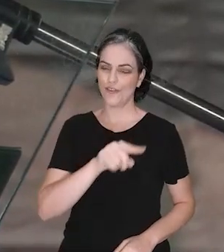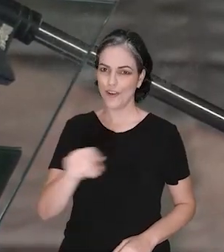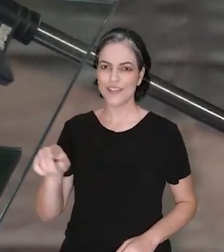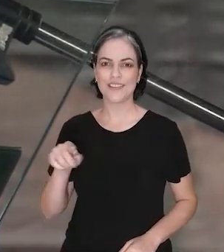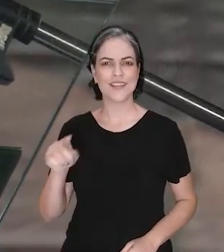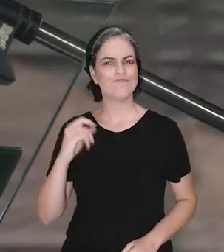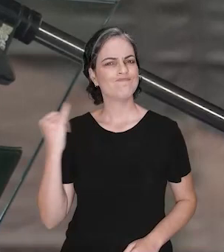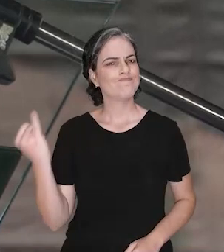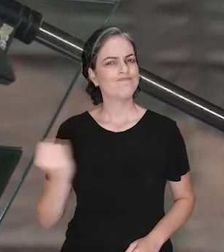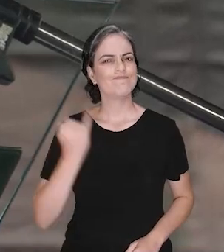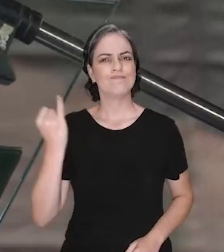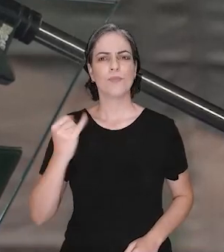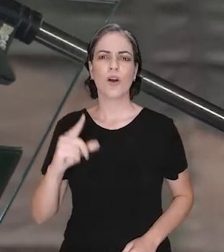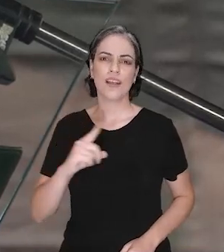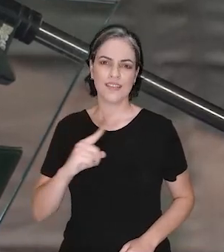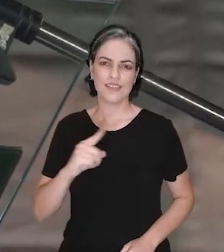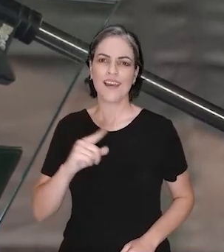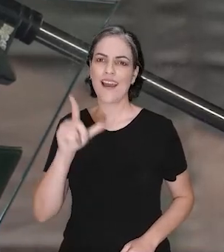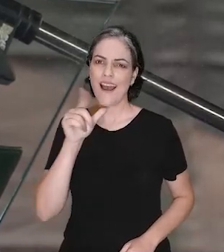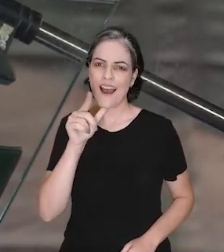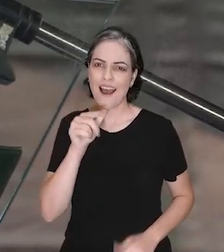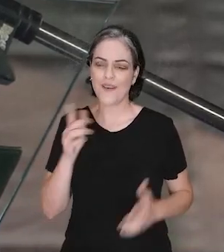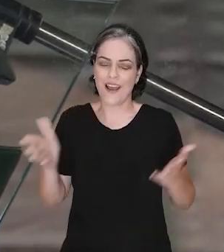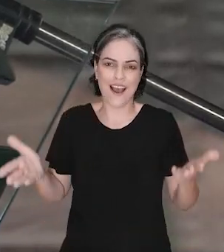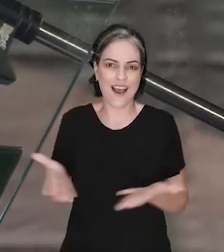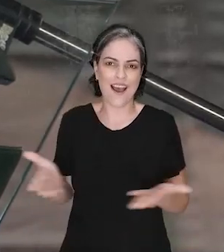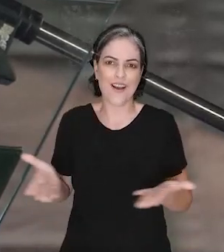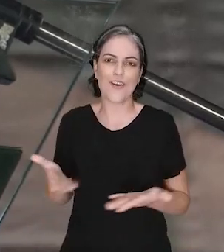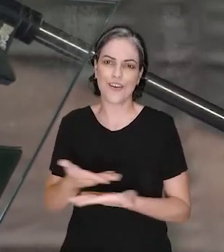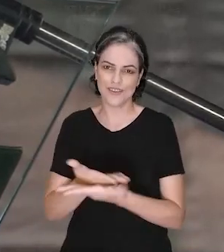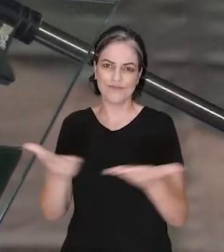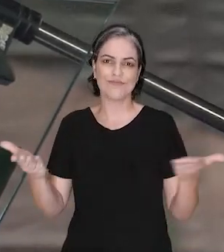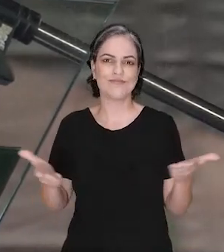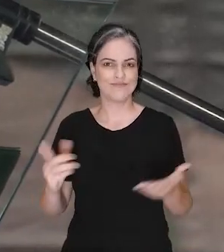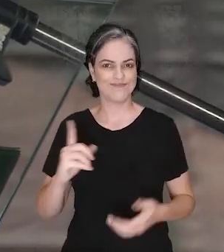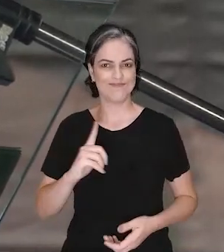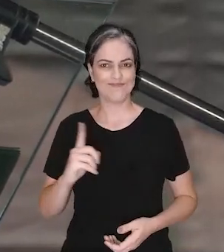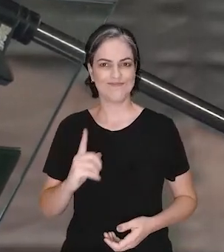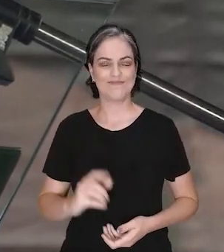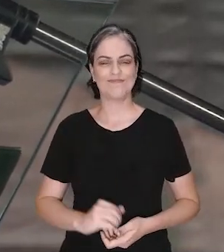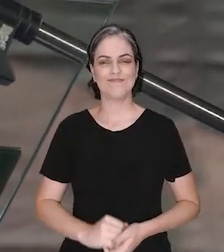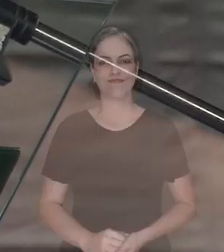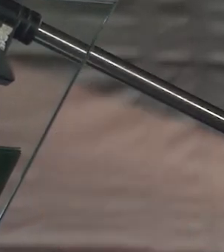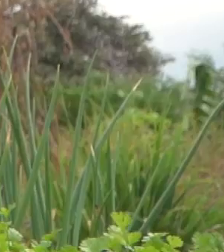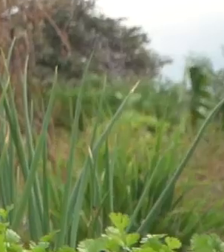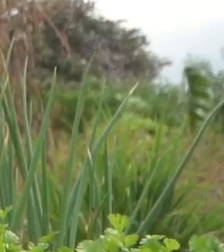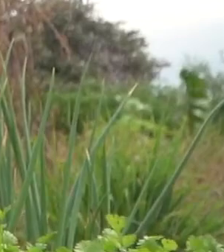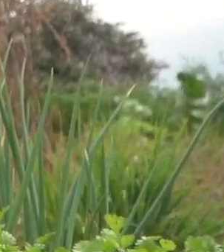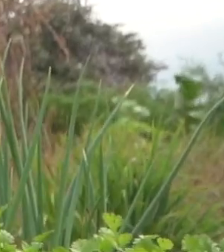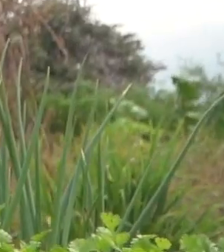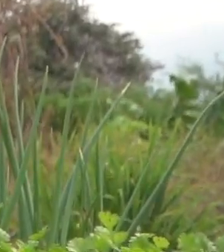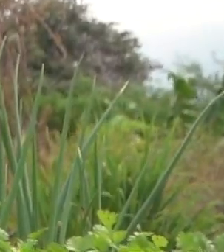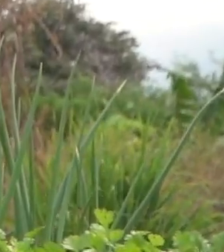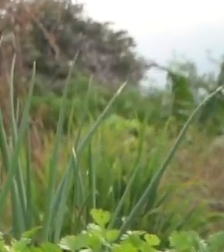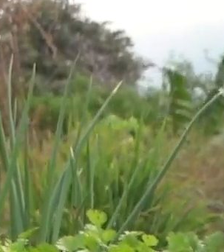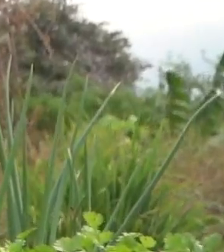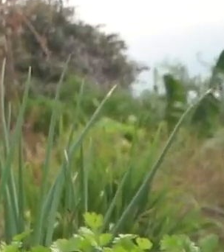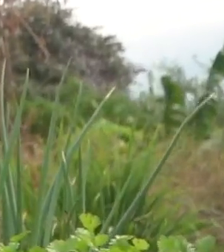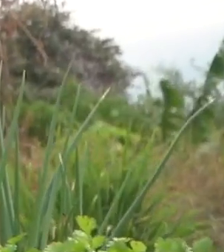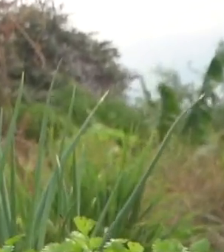o quanto é valoroso esse bem para vocês aqui na região.